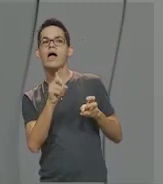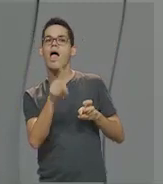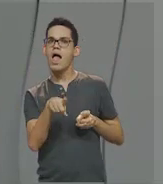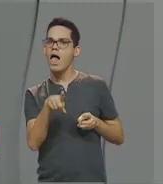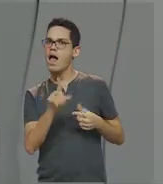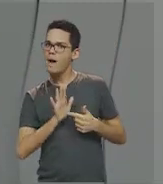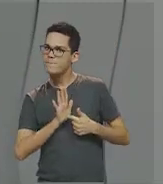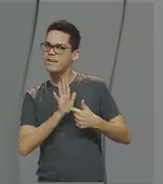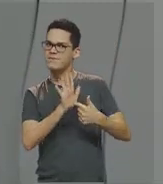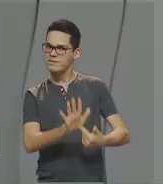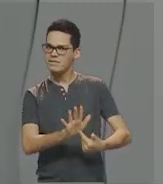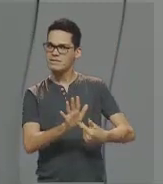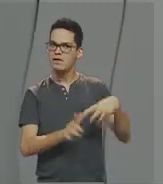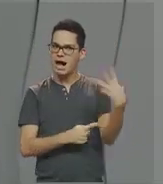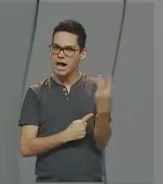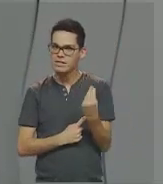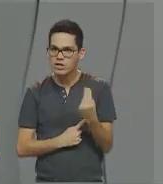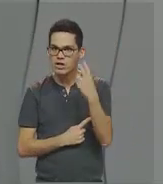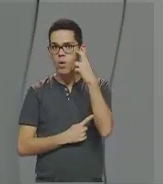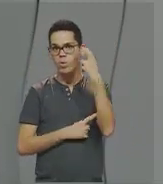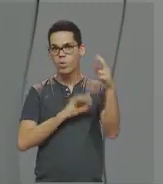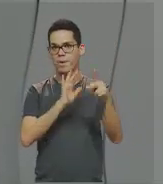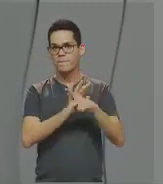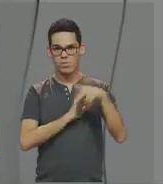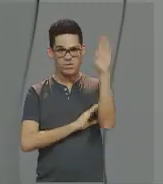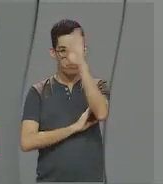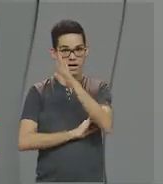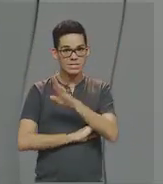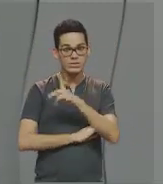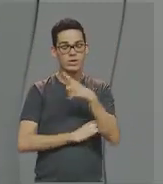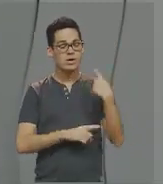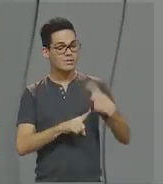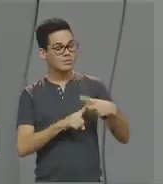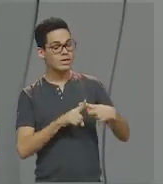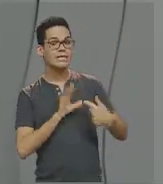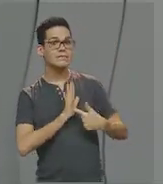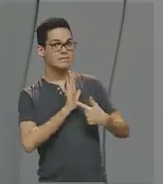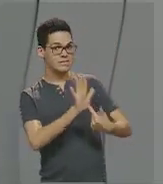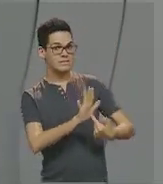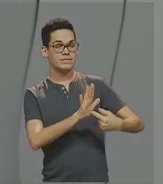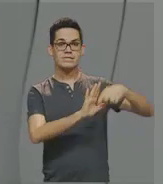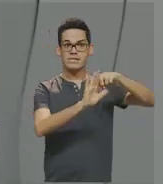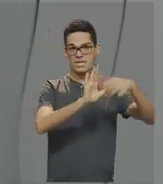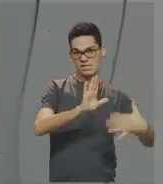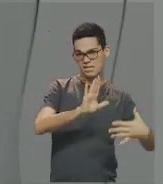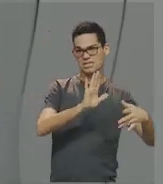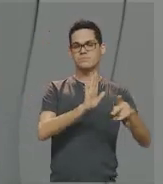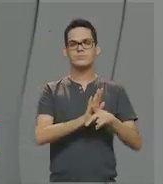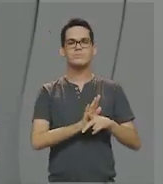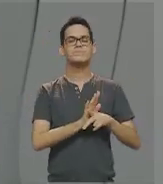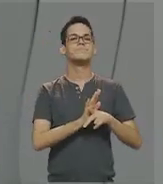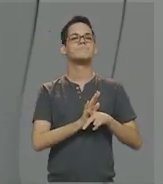manifestação artístico-cultural brasileira, porque ele mescla tanto aspectos